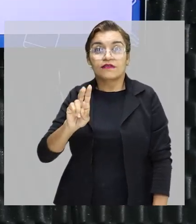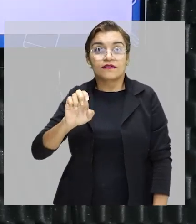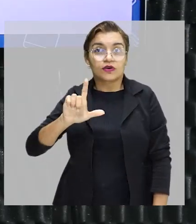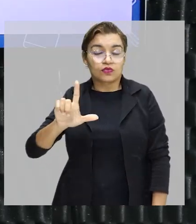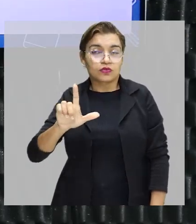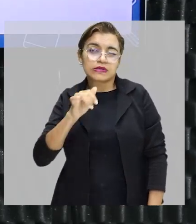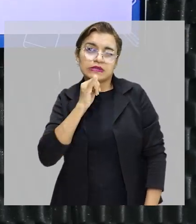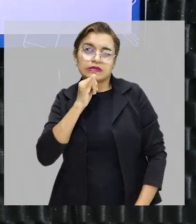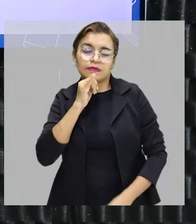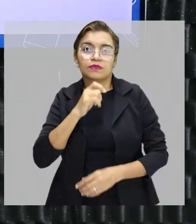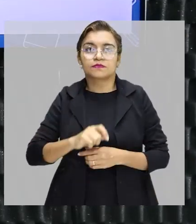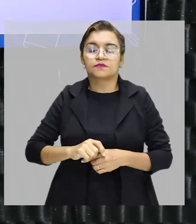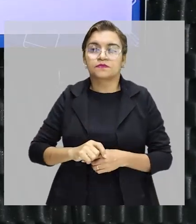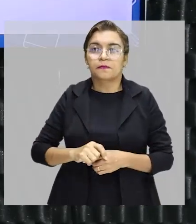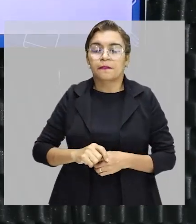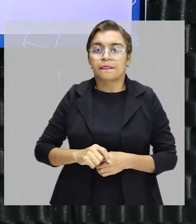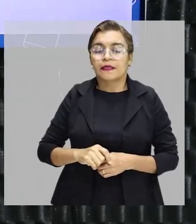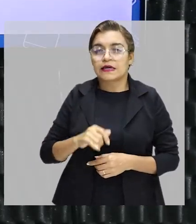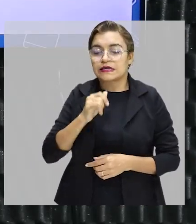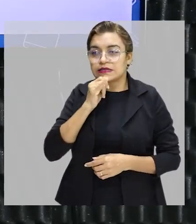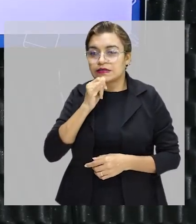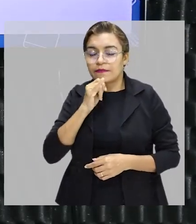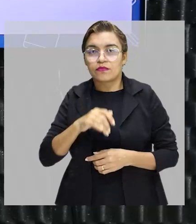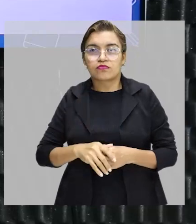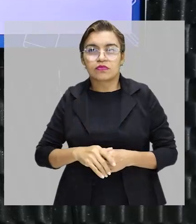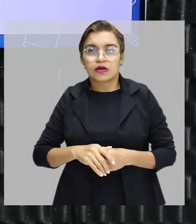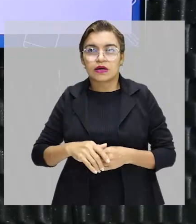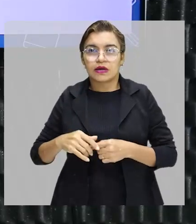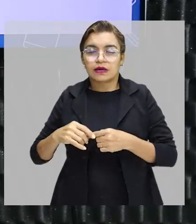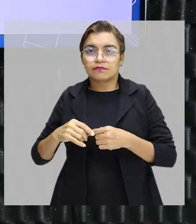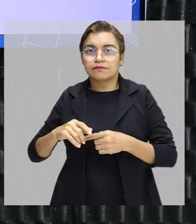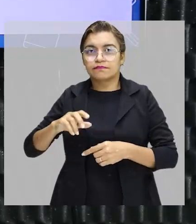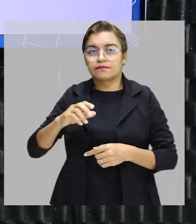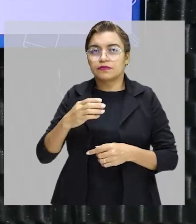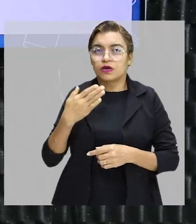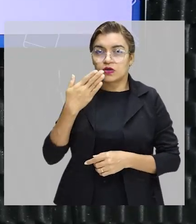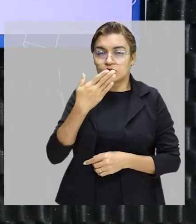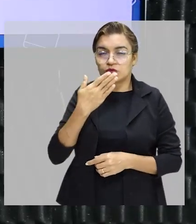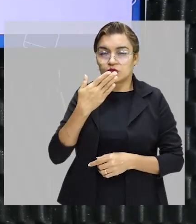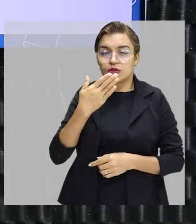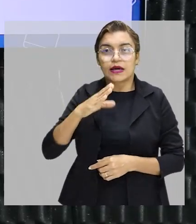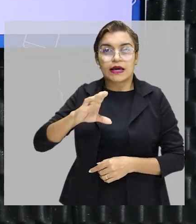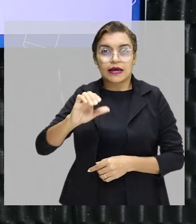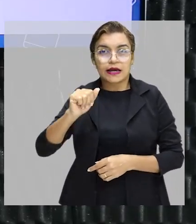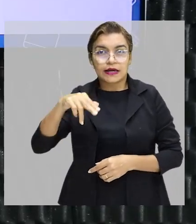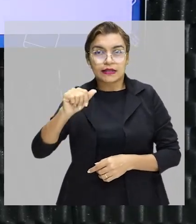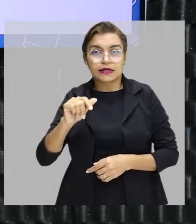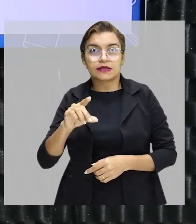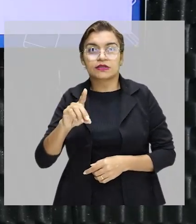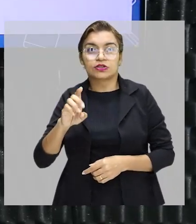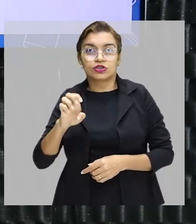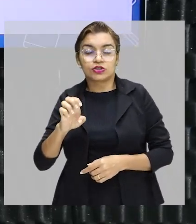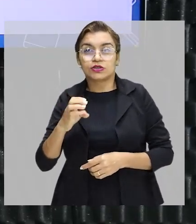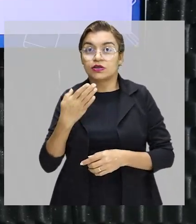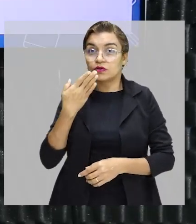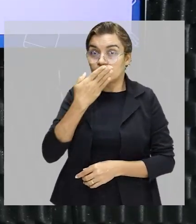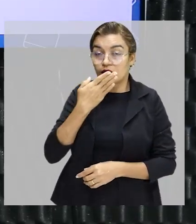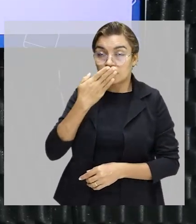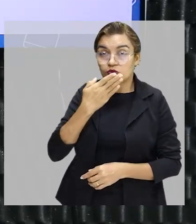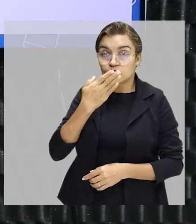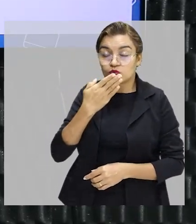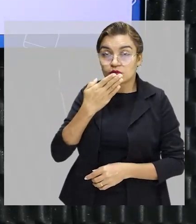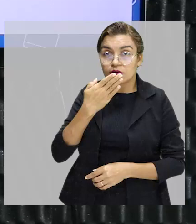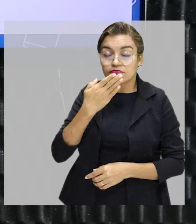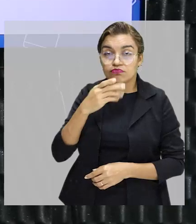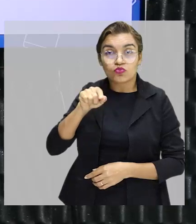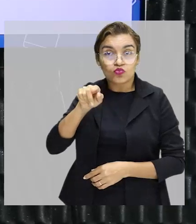a cana-de-açúcar e assim obter em uma escala de tempo muito pequena, ok, aquele combustível.